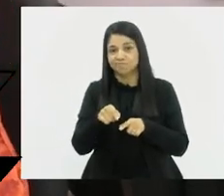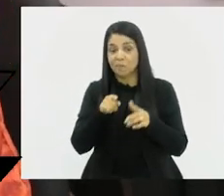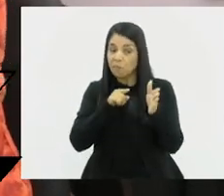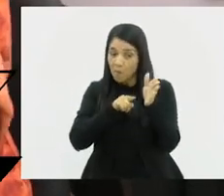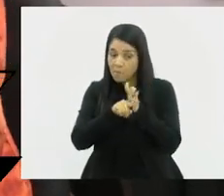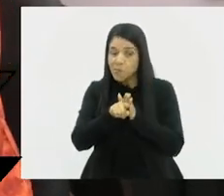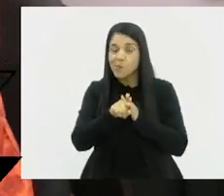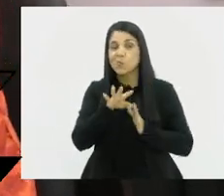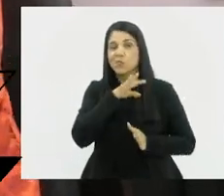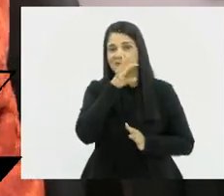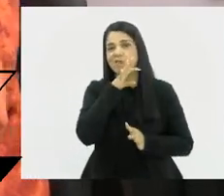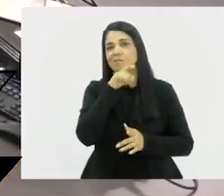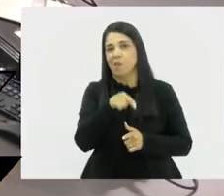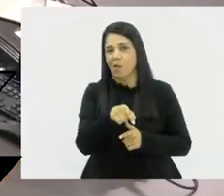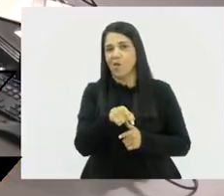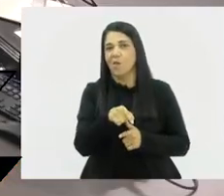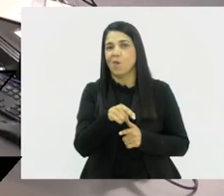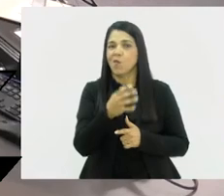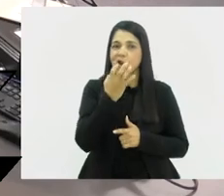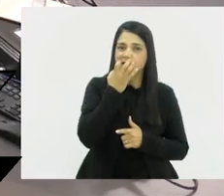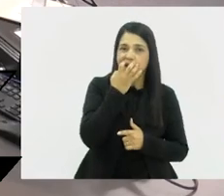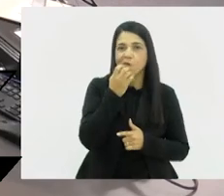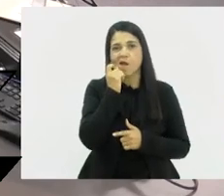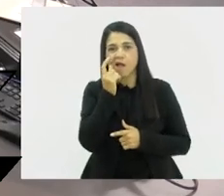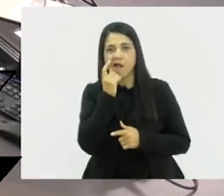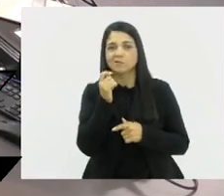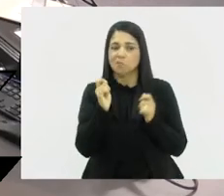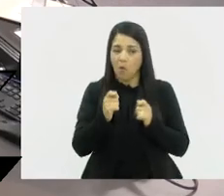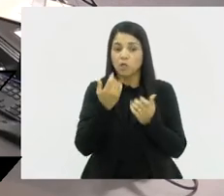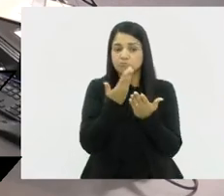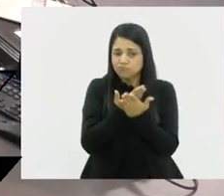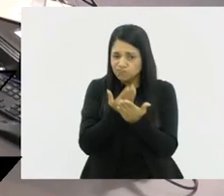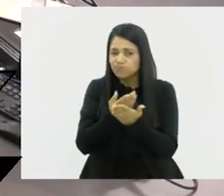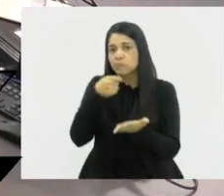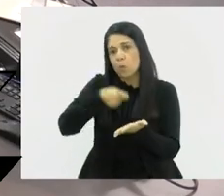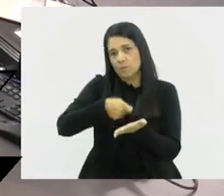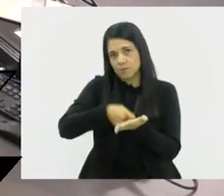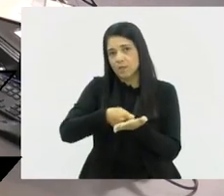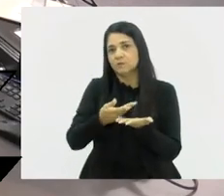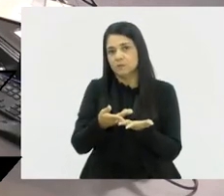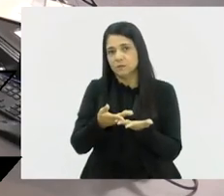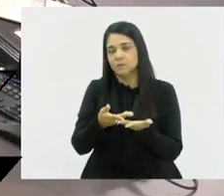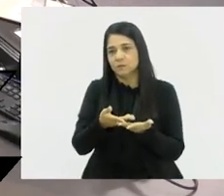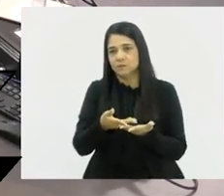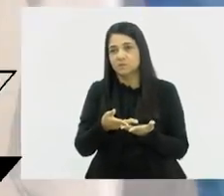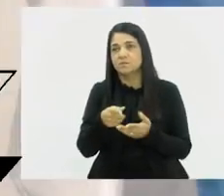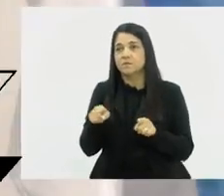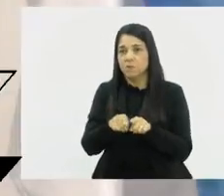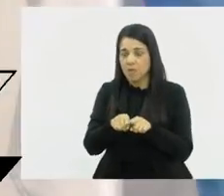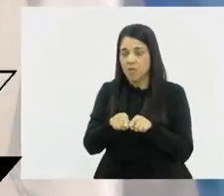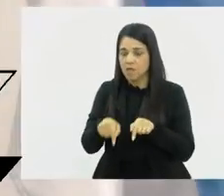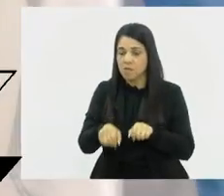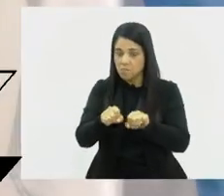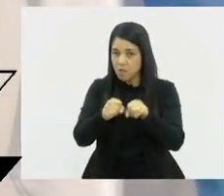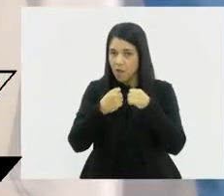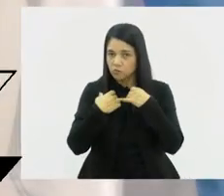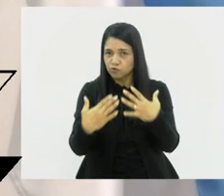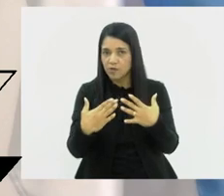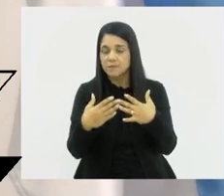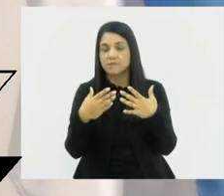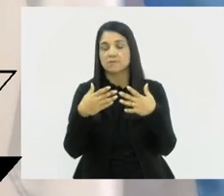animal envolvendo cão. Então, ele é obrigado a estudar isso daí. Mas, de qualquer forma, pode haver um reforço, fruto dessa audiência aqui, de uma nota de